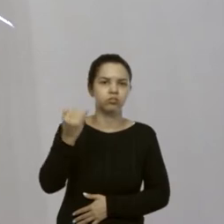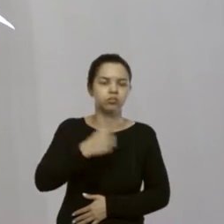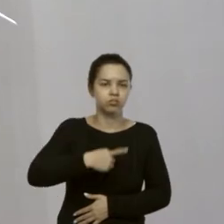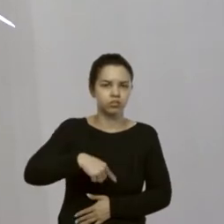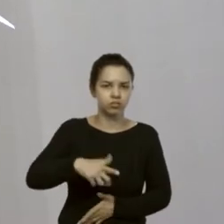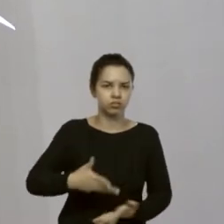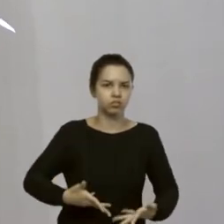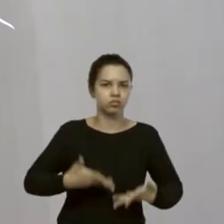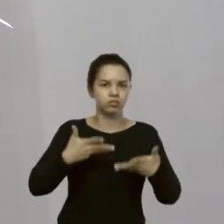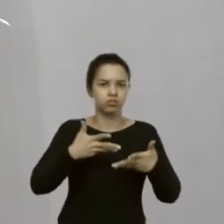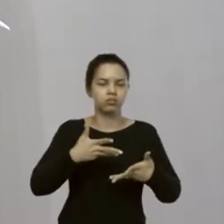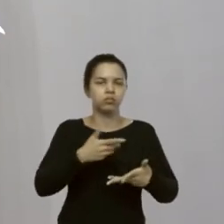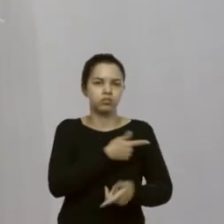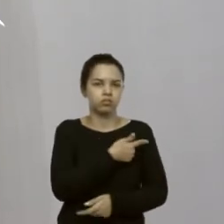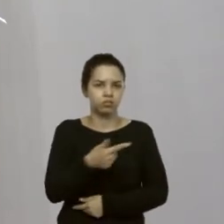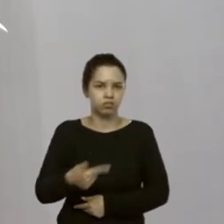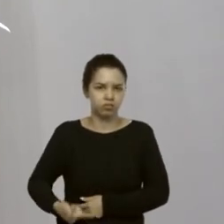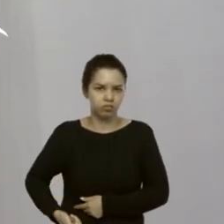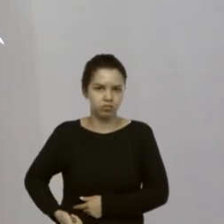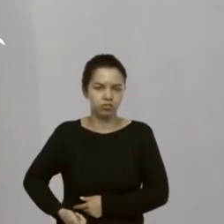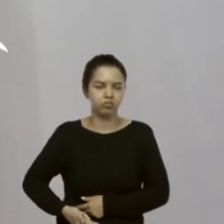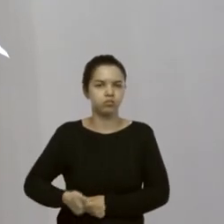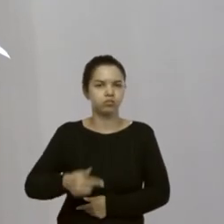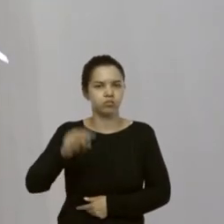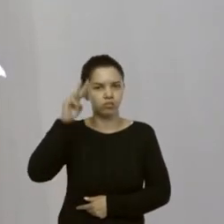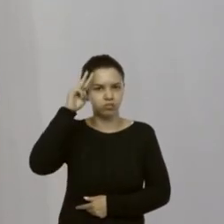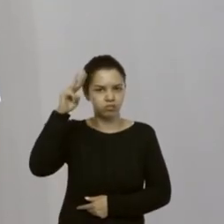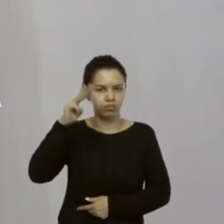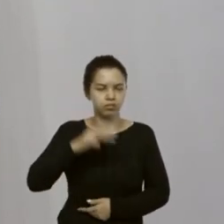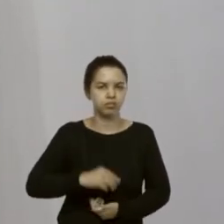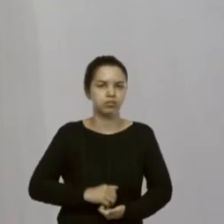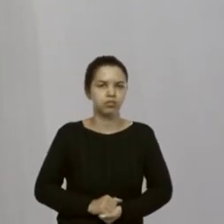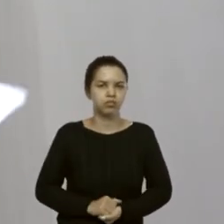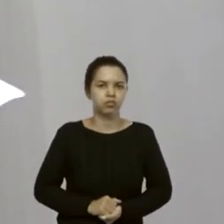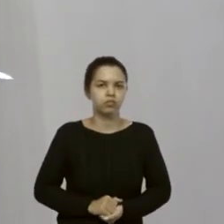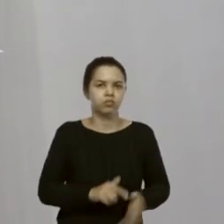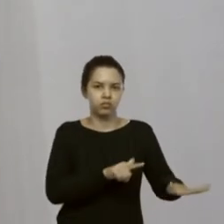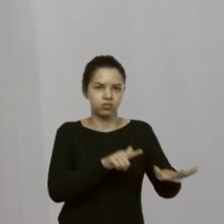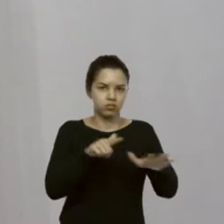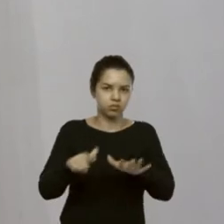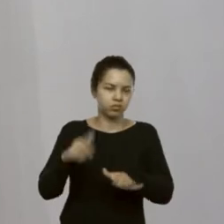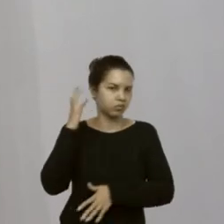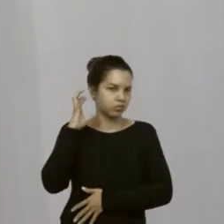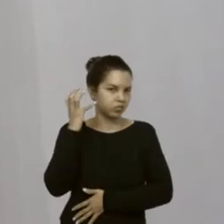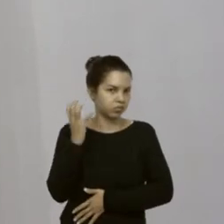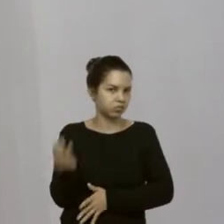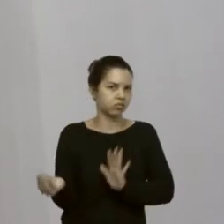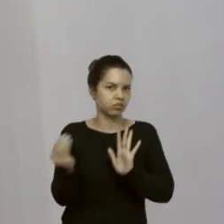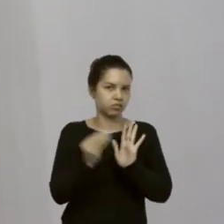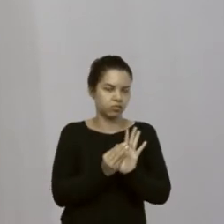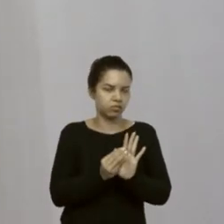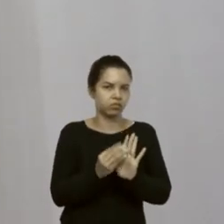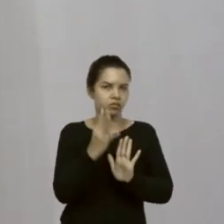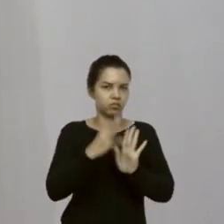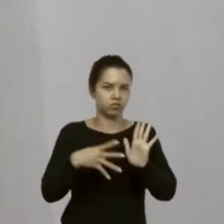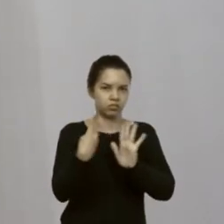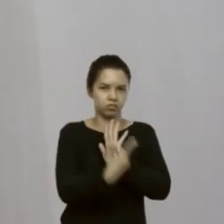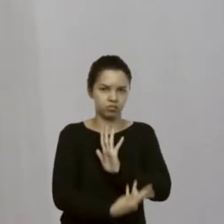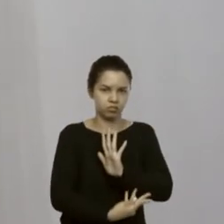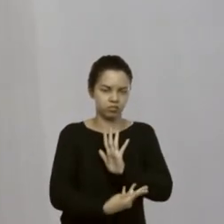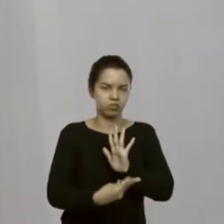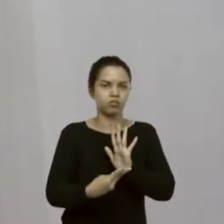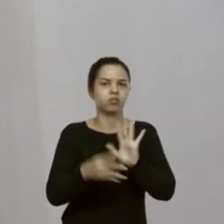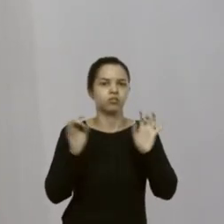governador Moisés. Semana do Rádio virou lei e entrou para o calendário oficial do Estado, e esperamos que igualmente